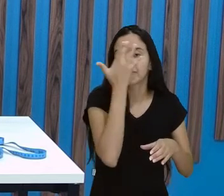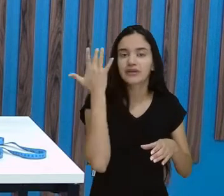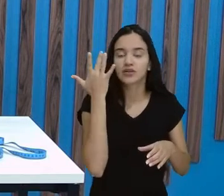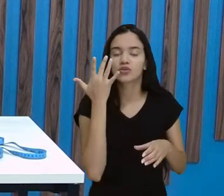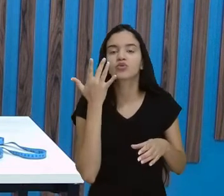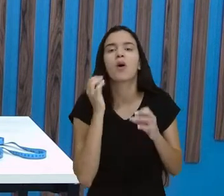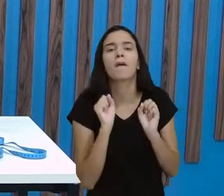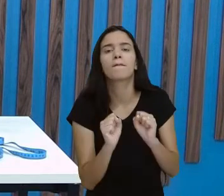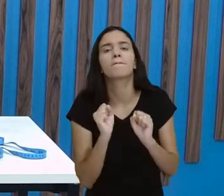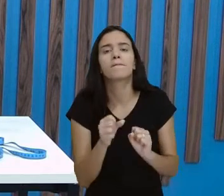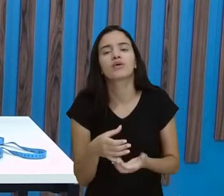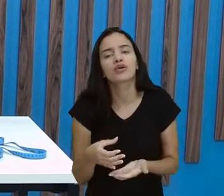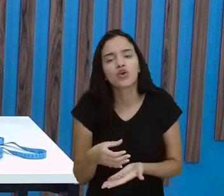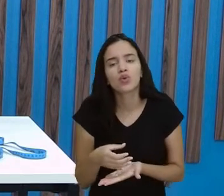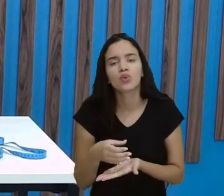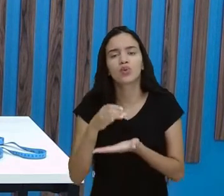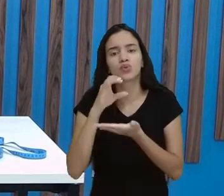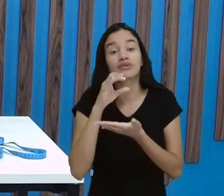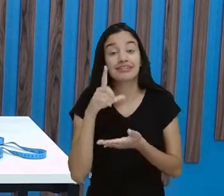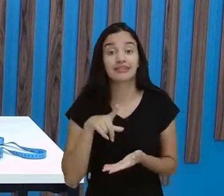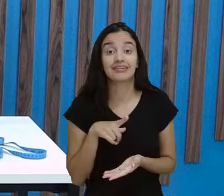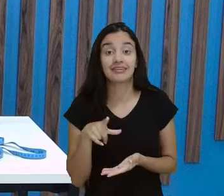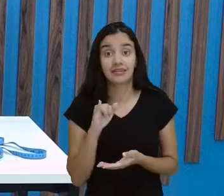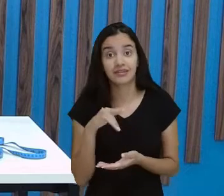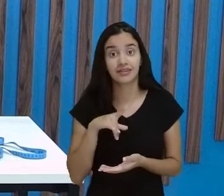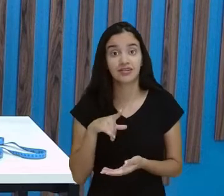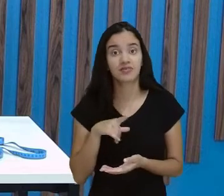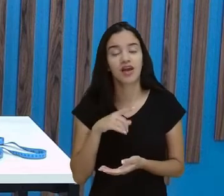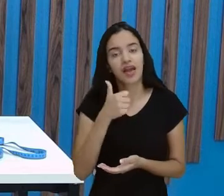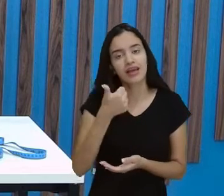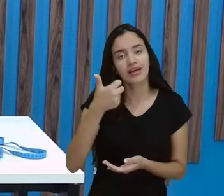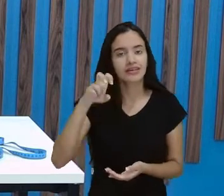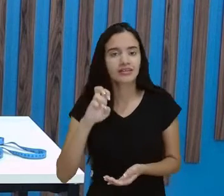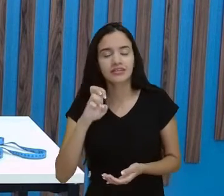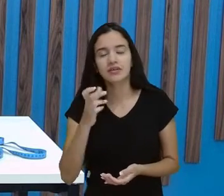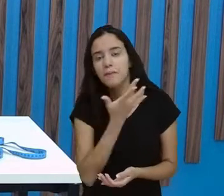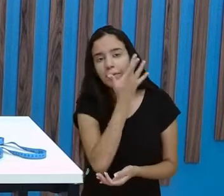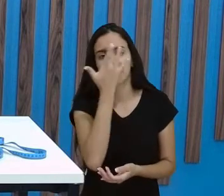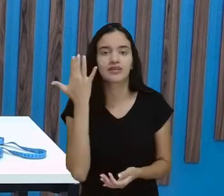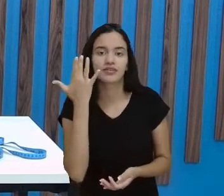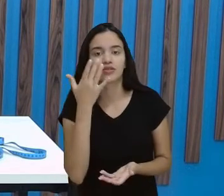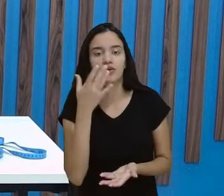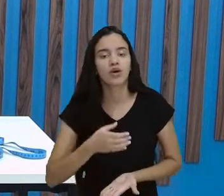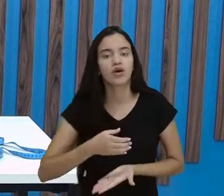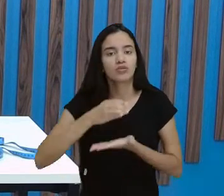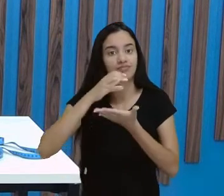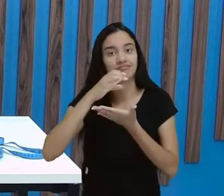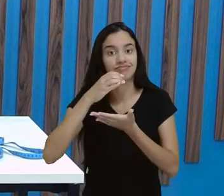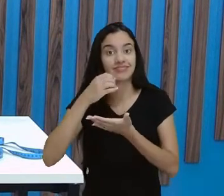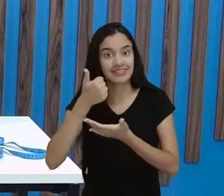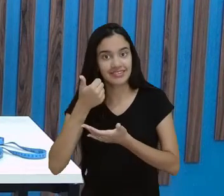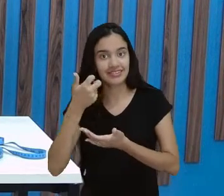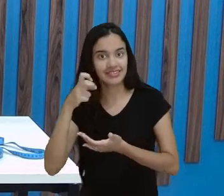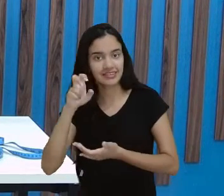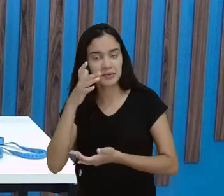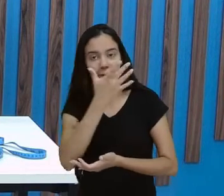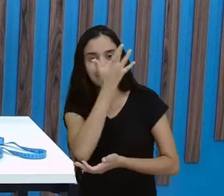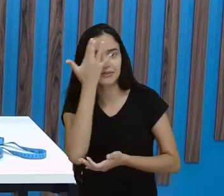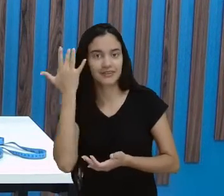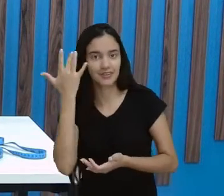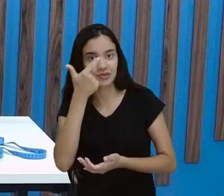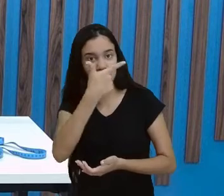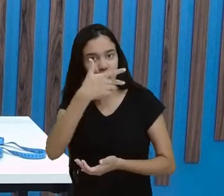de leite, né? Se tiver 15 pessoas, então, com 3 caixas, pode alimentar aí 15 pessoas com esses copos